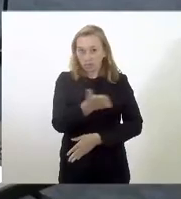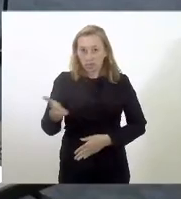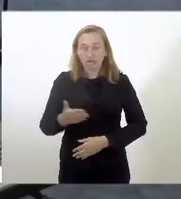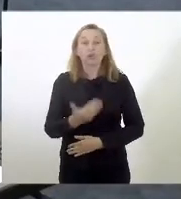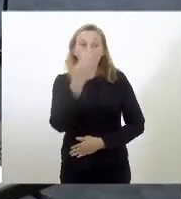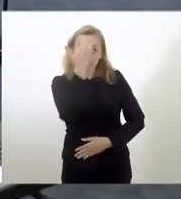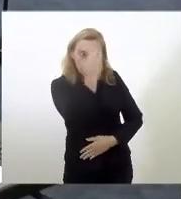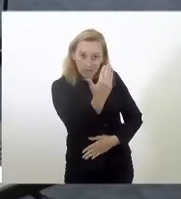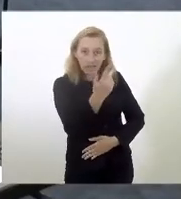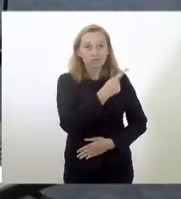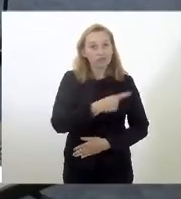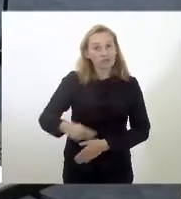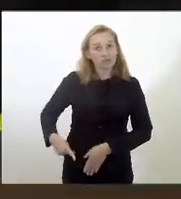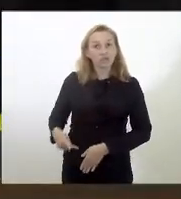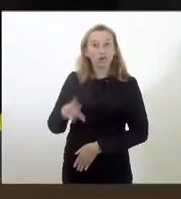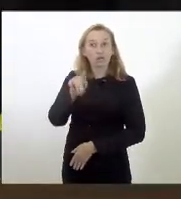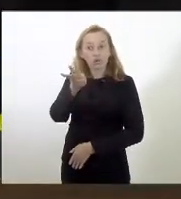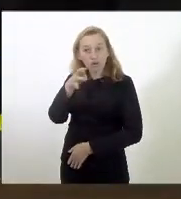Obrigado, presidente Rodrigo.